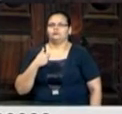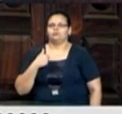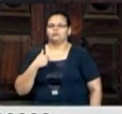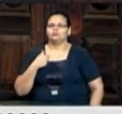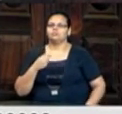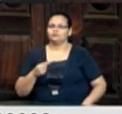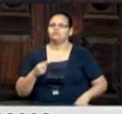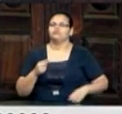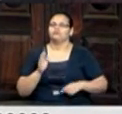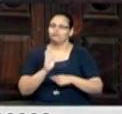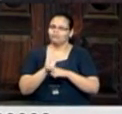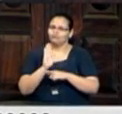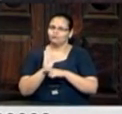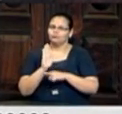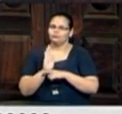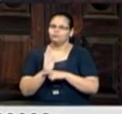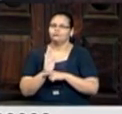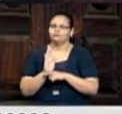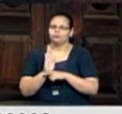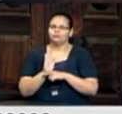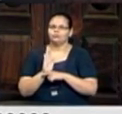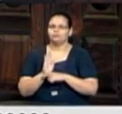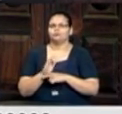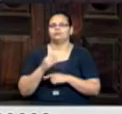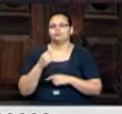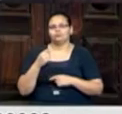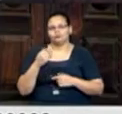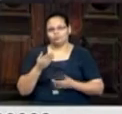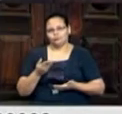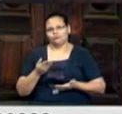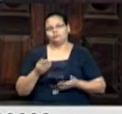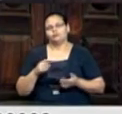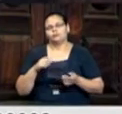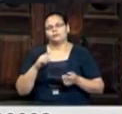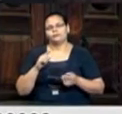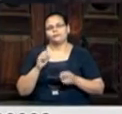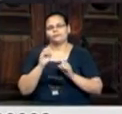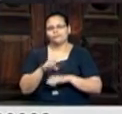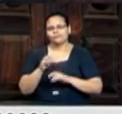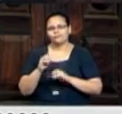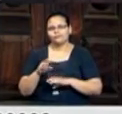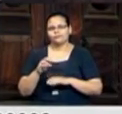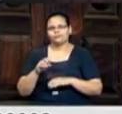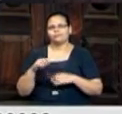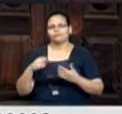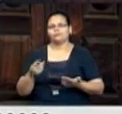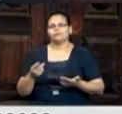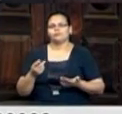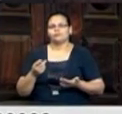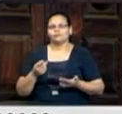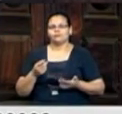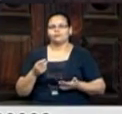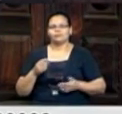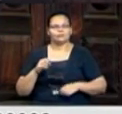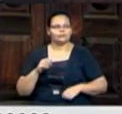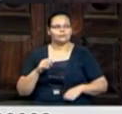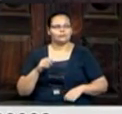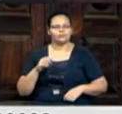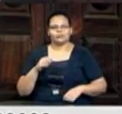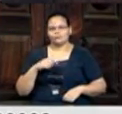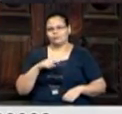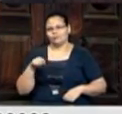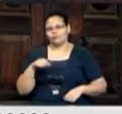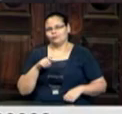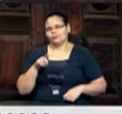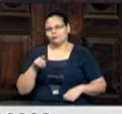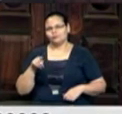total solidariedade às reivindicações que estão sendo colocadas por